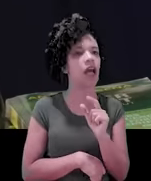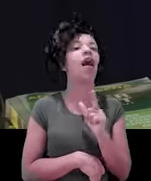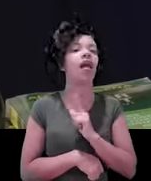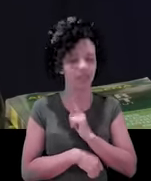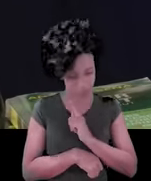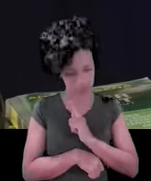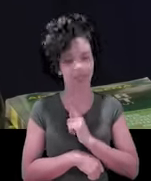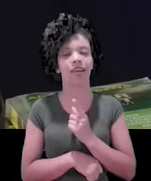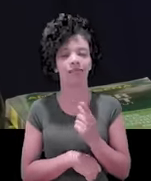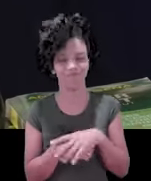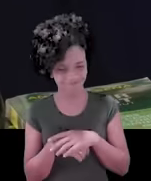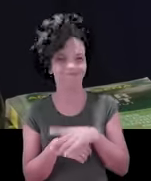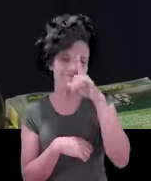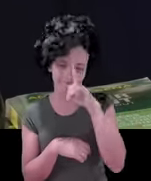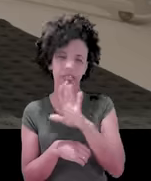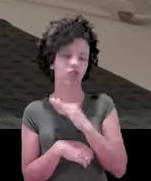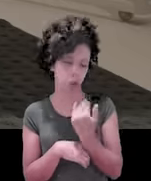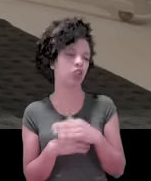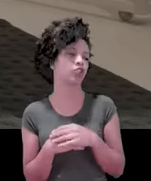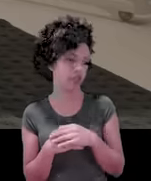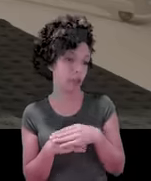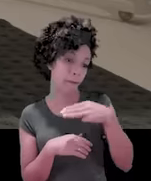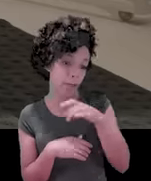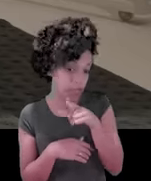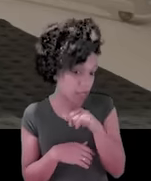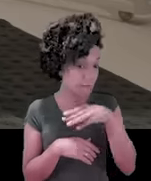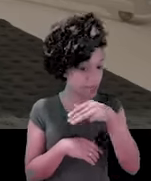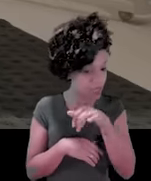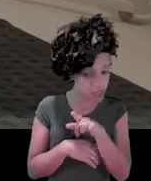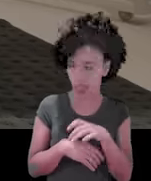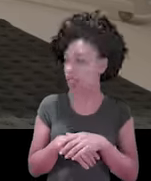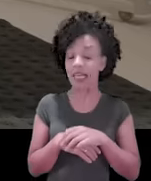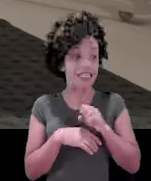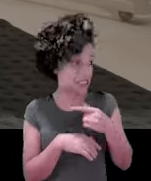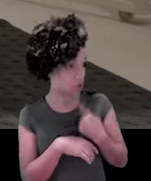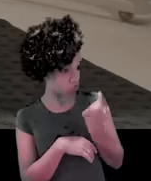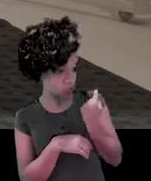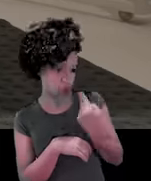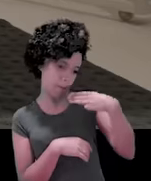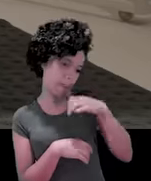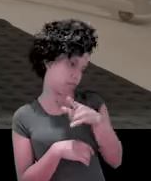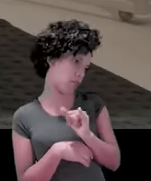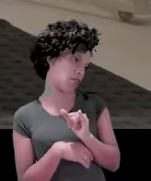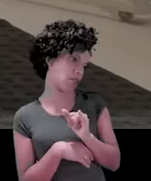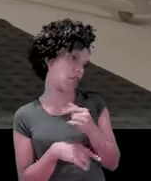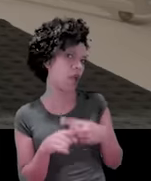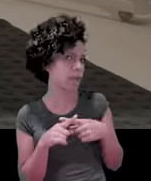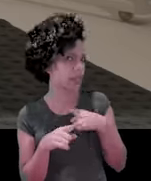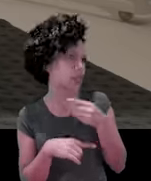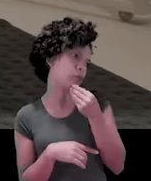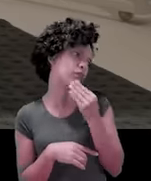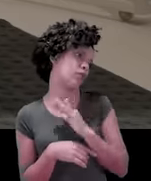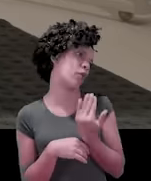existe assim gente morrer tá em casa entendeu lembrei na igreja se eu estava sozinho na aeronave e os Almeida Ei é porque